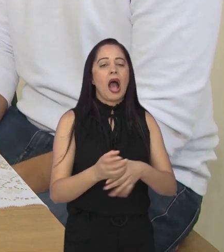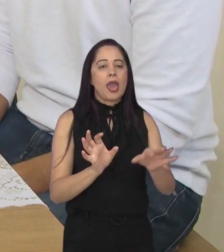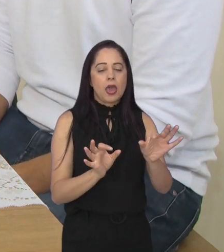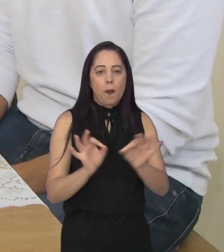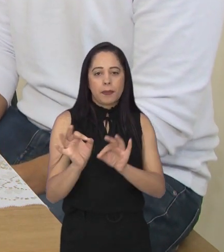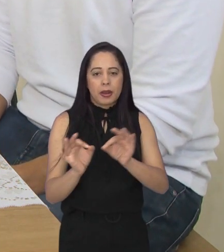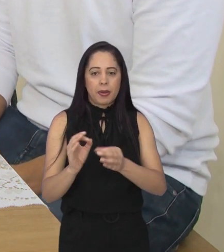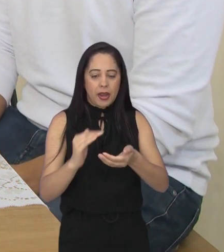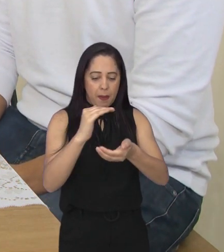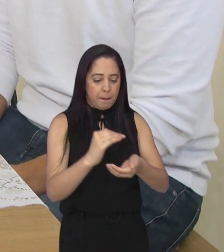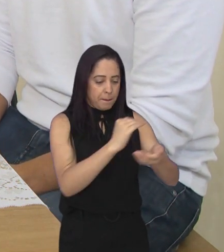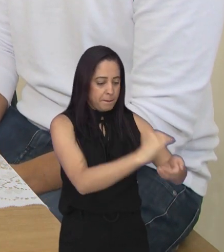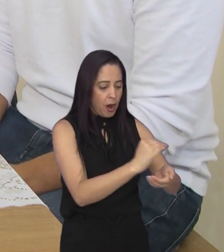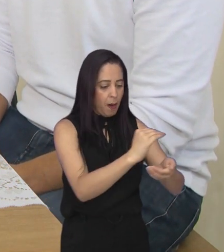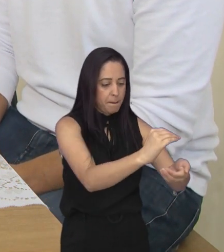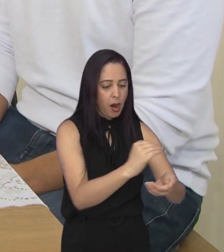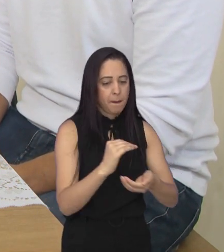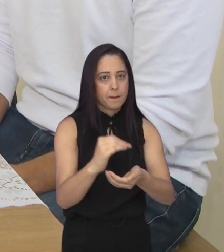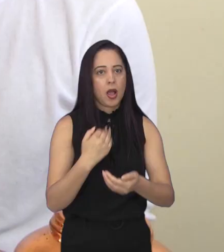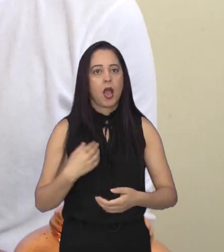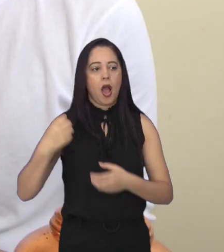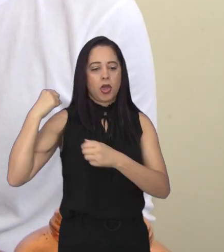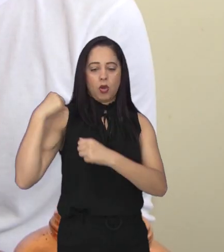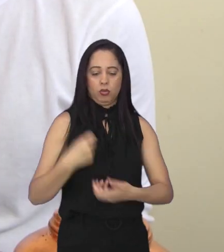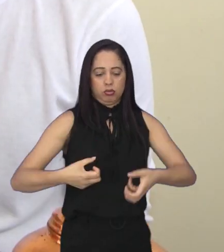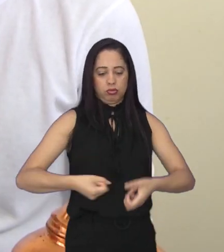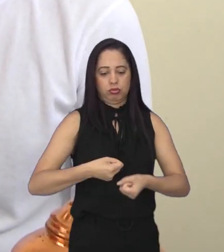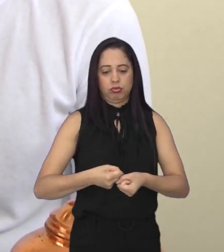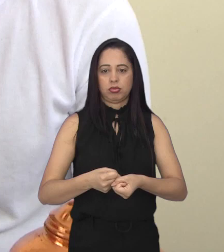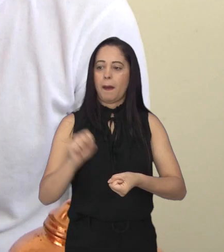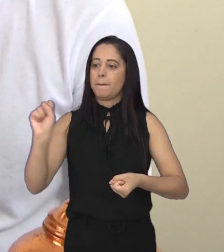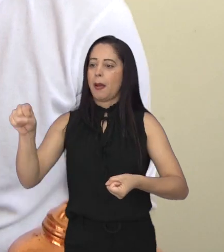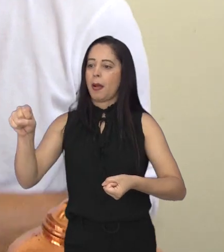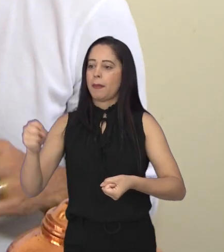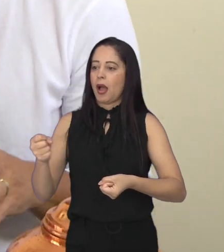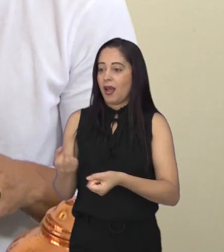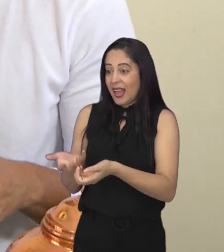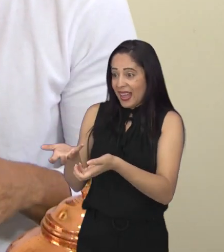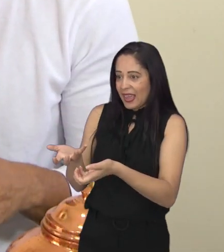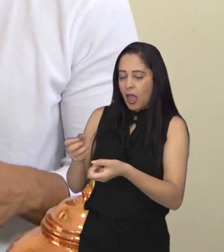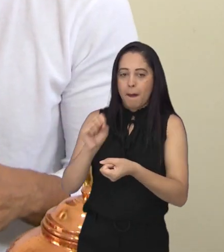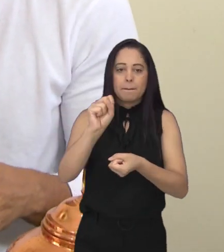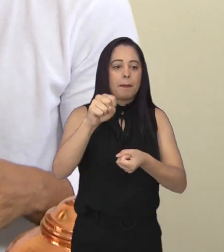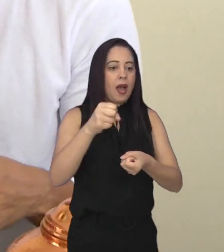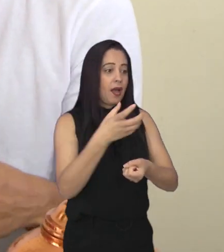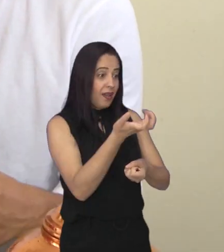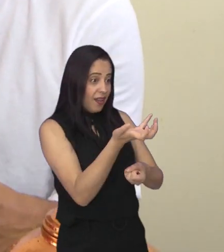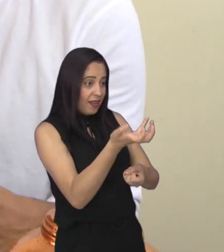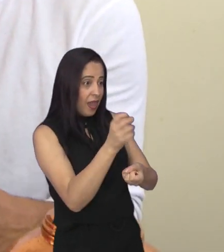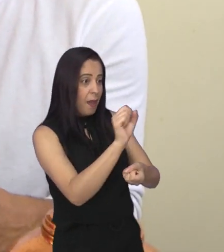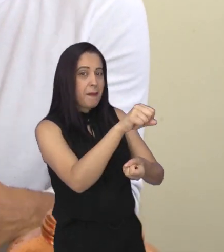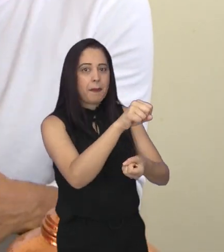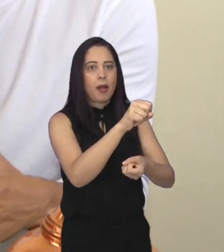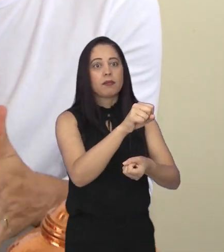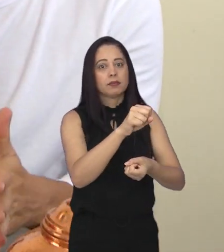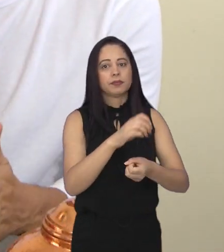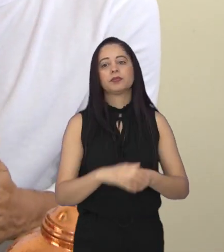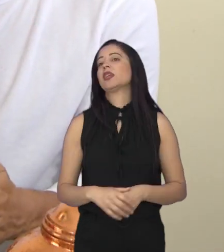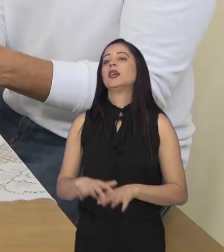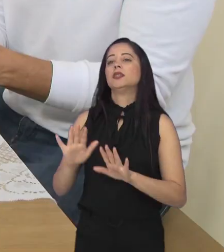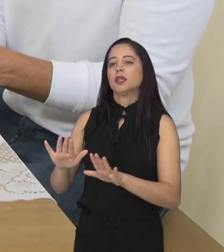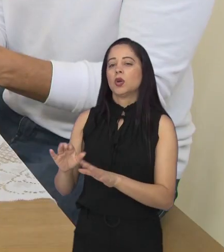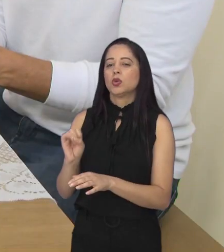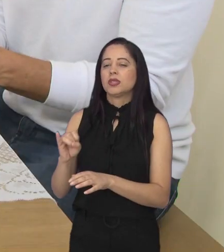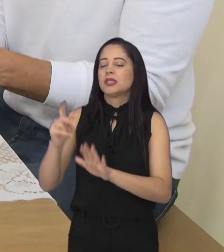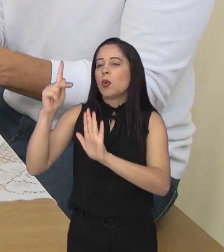enchemos de geleia e fomos bater de porta em porta. Eu acho que, primeira coisa, eu acho que sempre quando a gente começa o projeto, por menor que ele